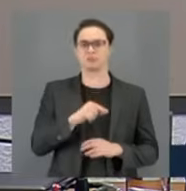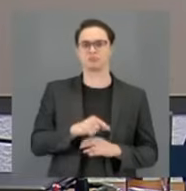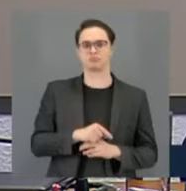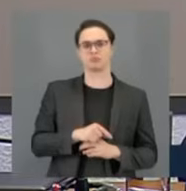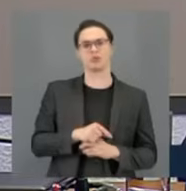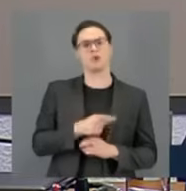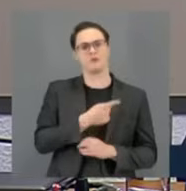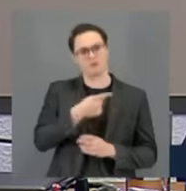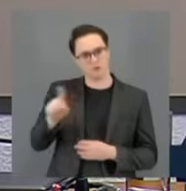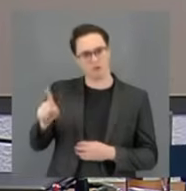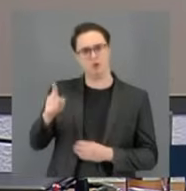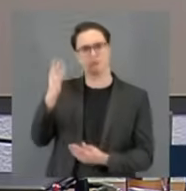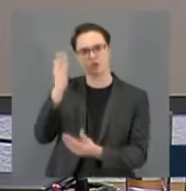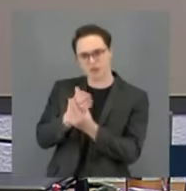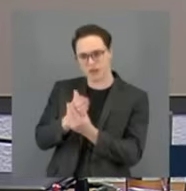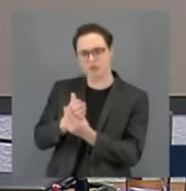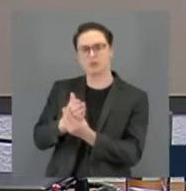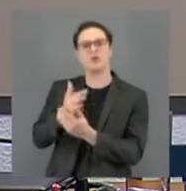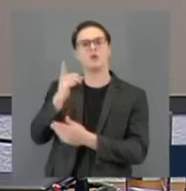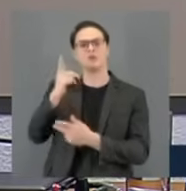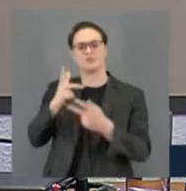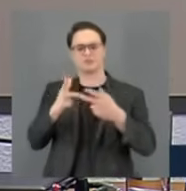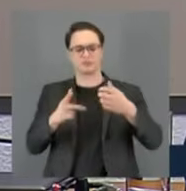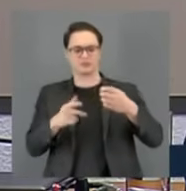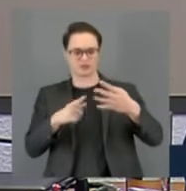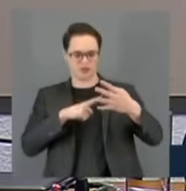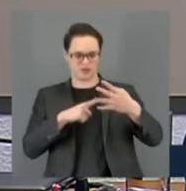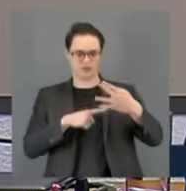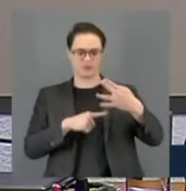primeira instância e ganhou na segunda instância.